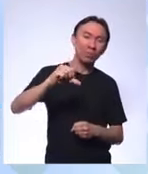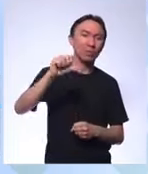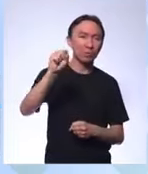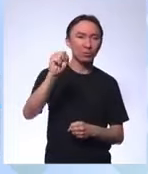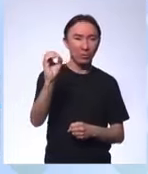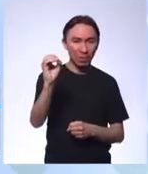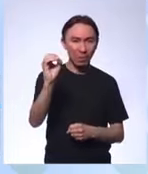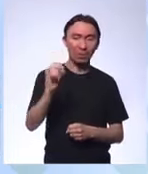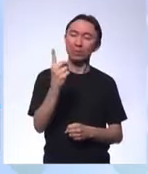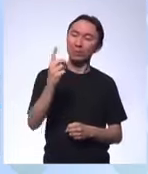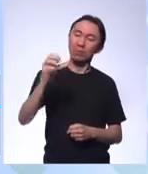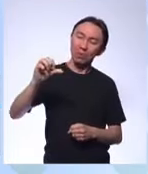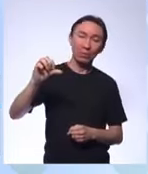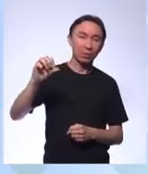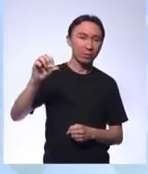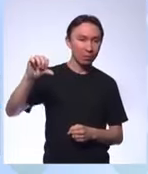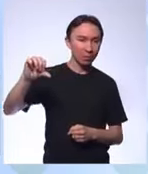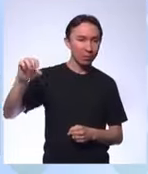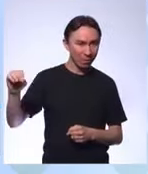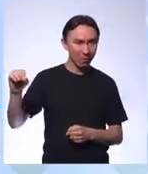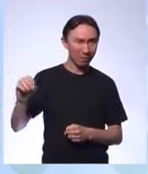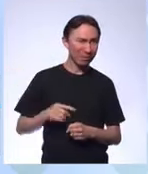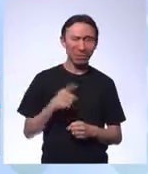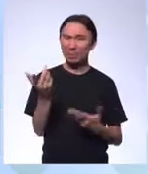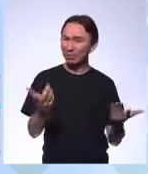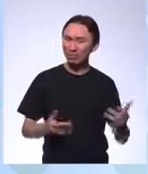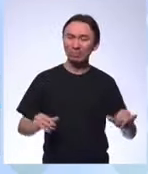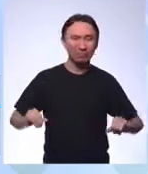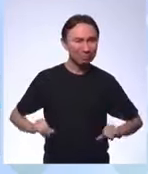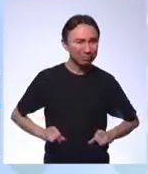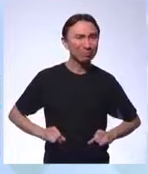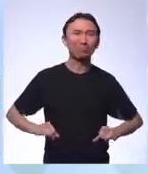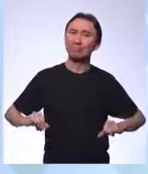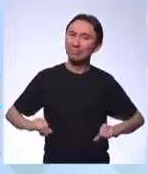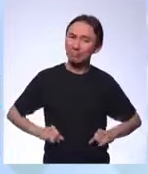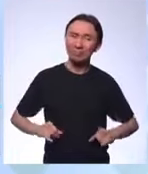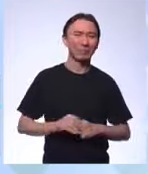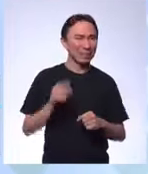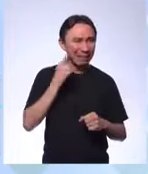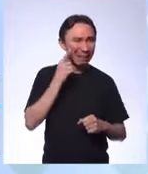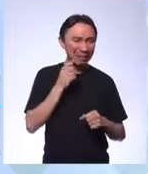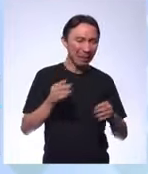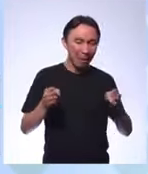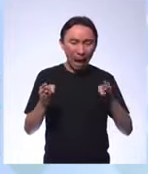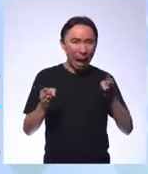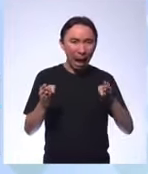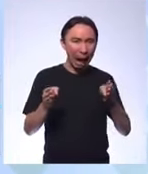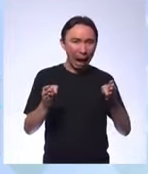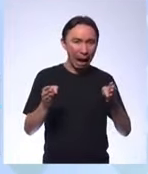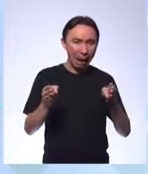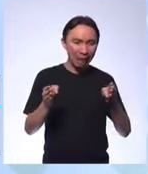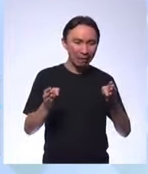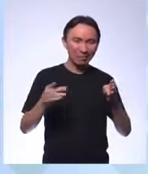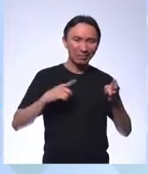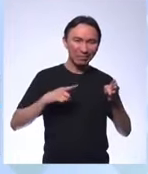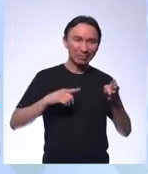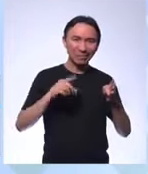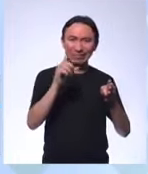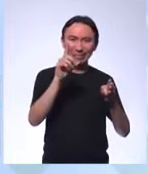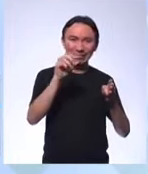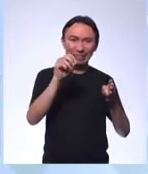Os professores que estão aí prestigiando nossa aula e que viveram a chamada década perdida, vão poder dizer a inflação assim